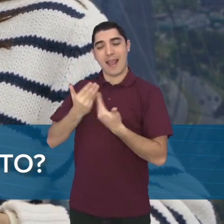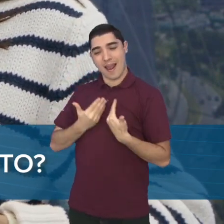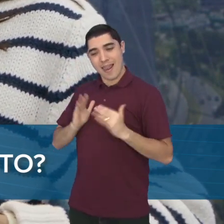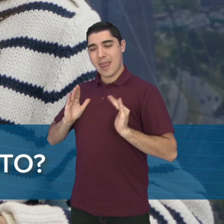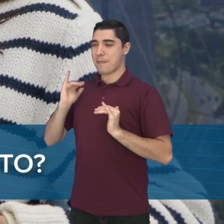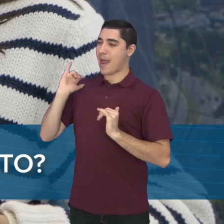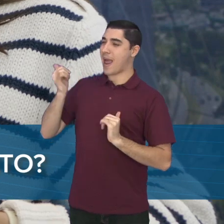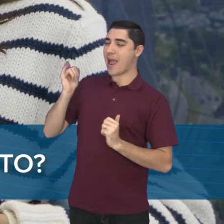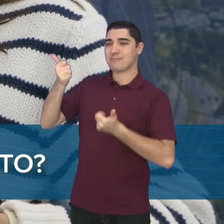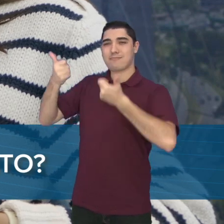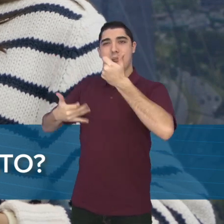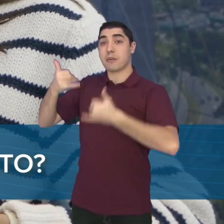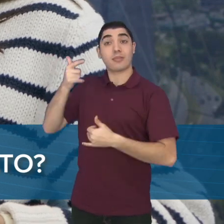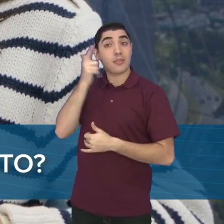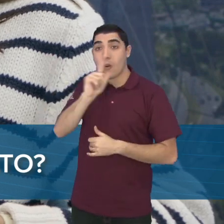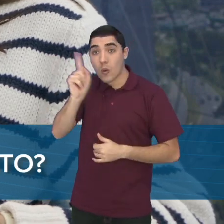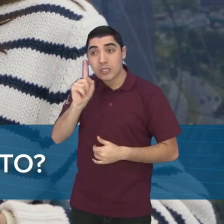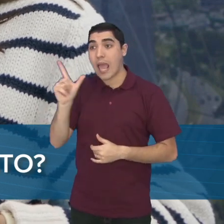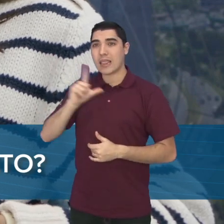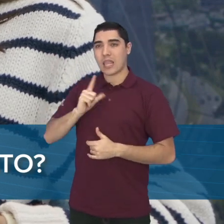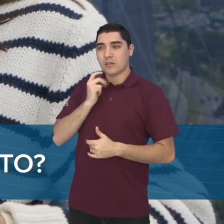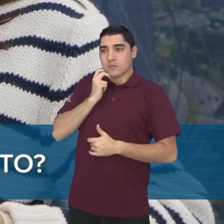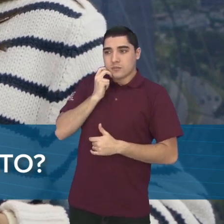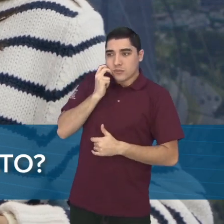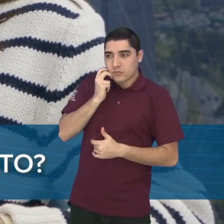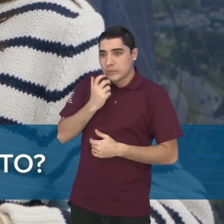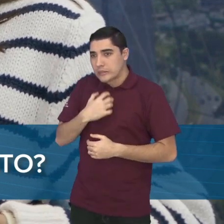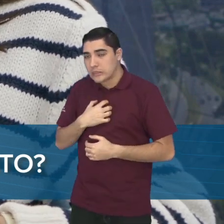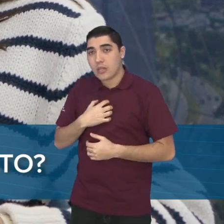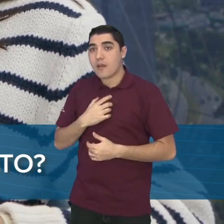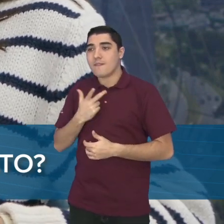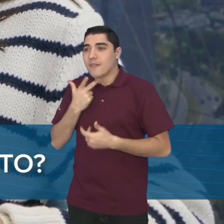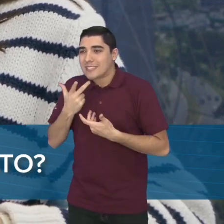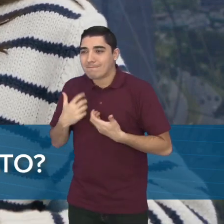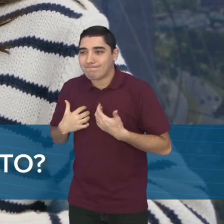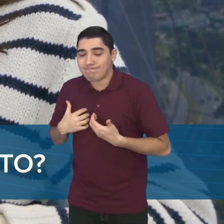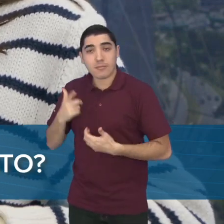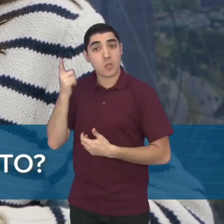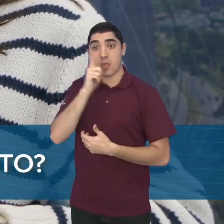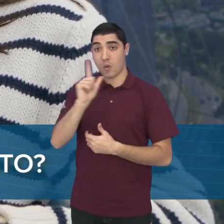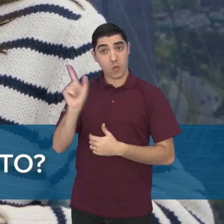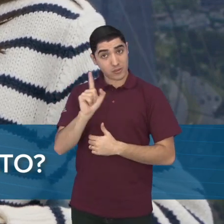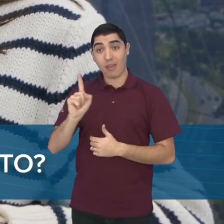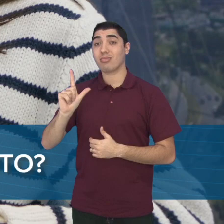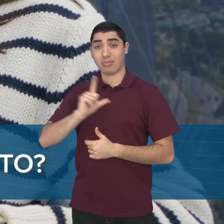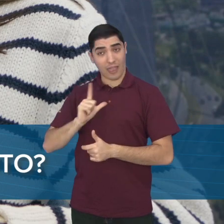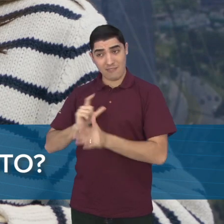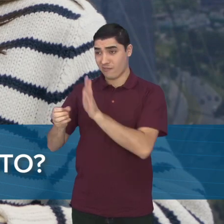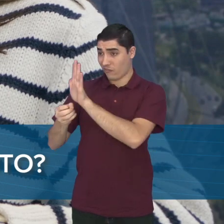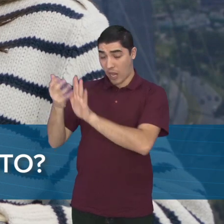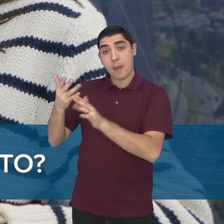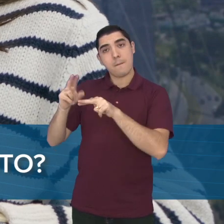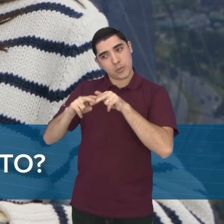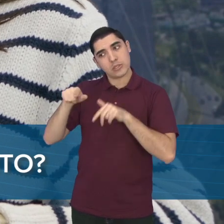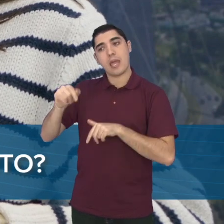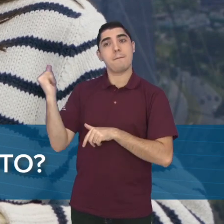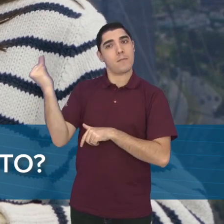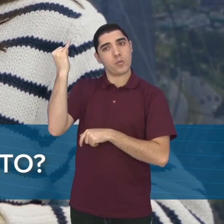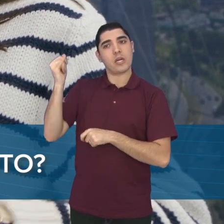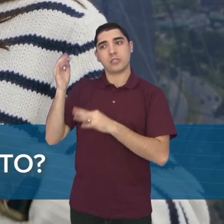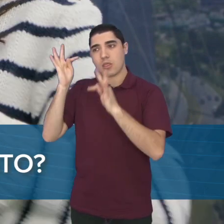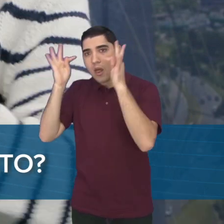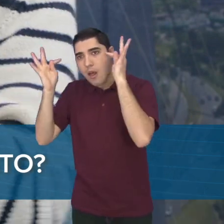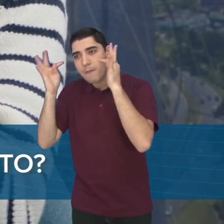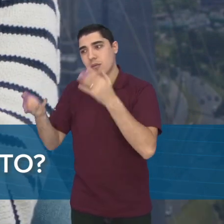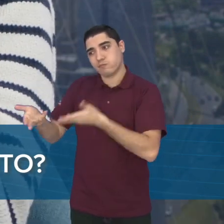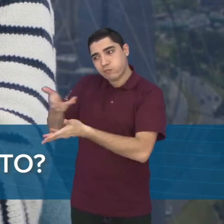pessoa consegue falar sobre os seus sentimentos, né, que ela consegue falar sobre o que ela está sentindo, pensando, né, e lidar com tudo isso. Então é um espaço importante por isso, né,